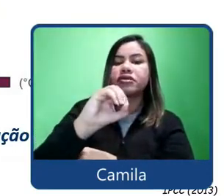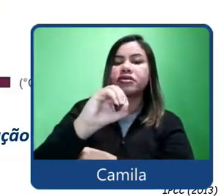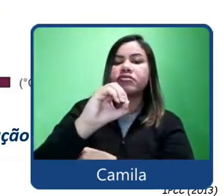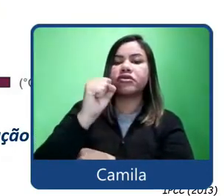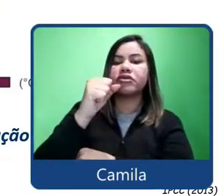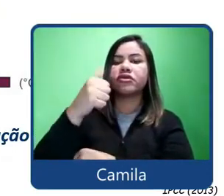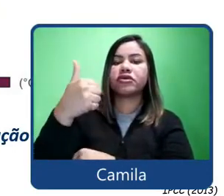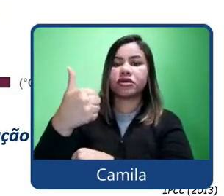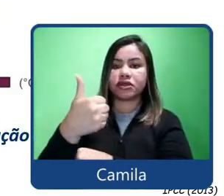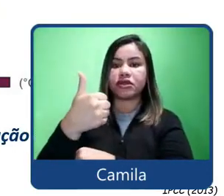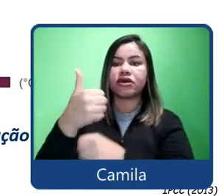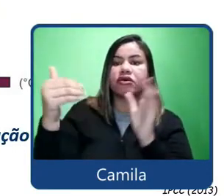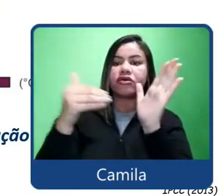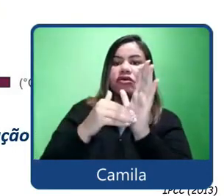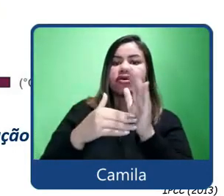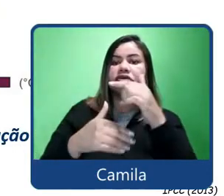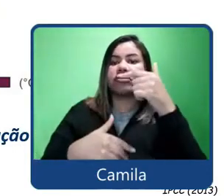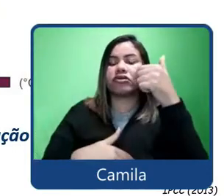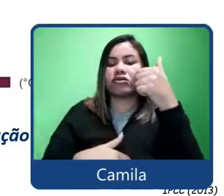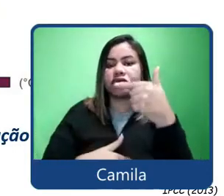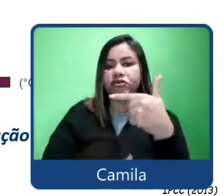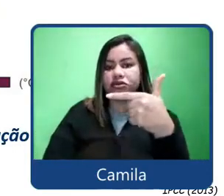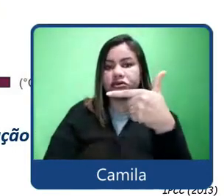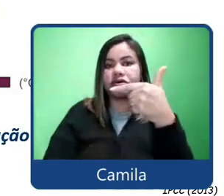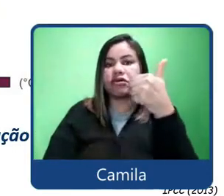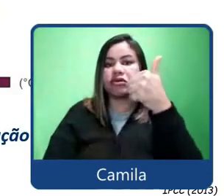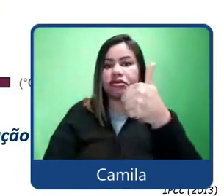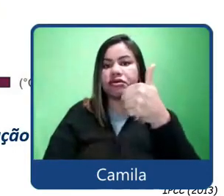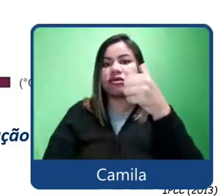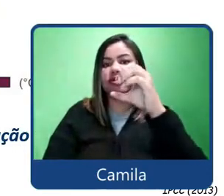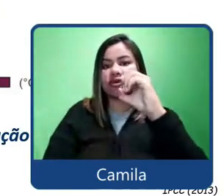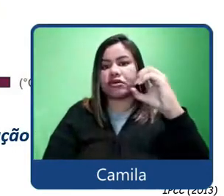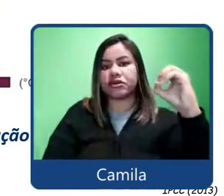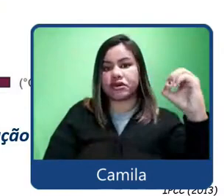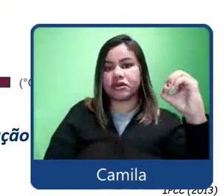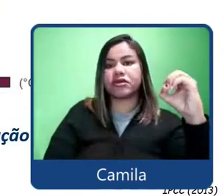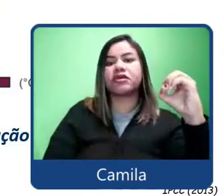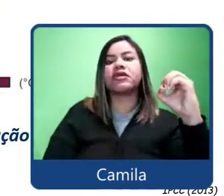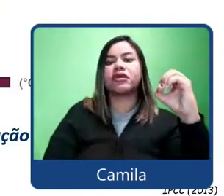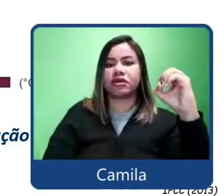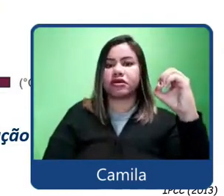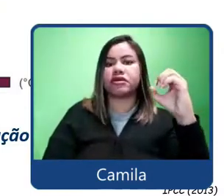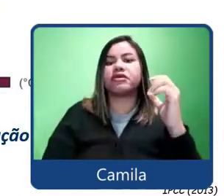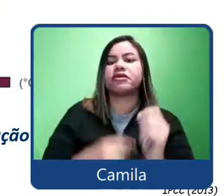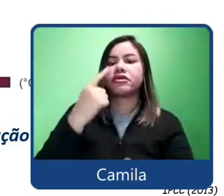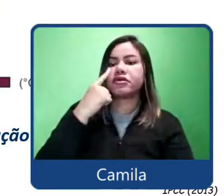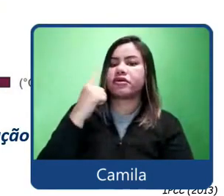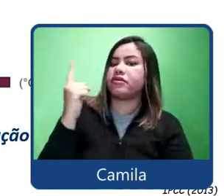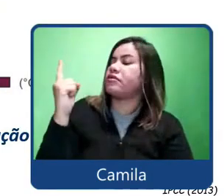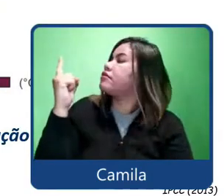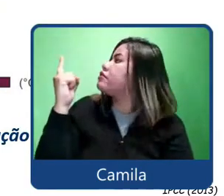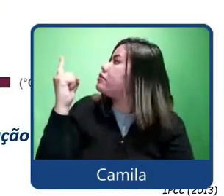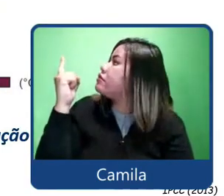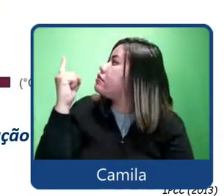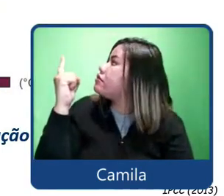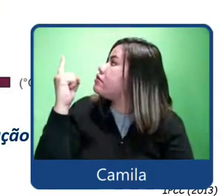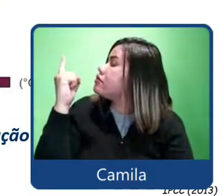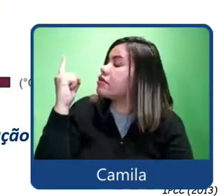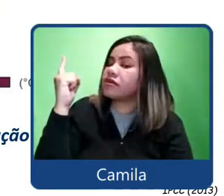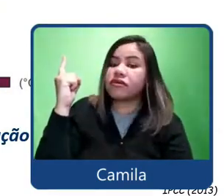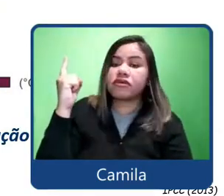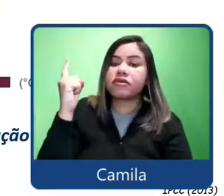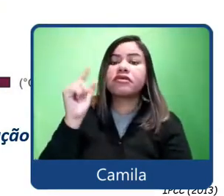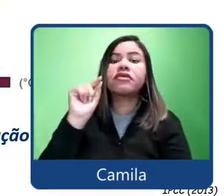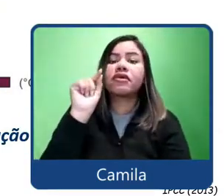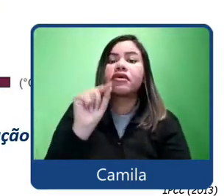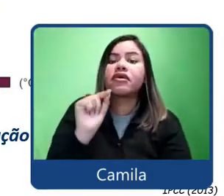para a temperatura no planeta, no cenário RCP 8.5. Vejam que exatamente nessas regiões aqui de altas latitudes do